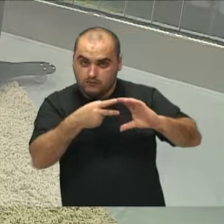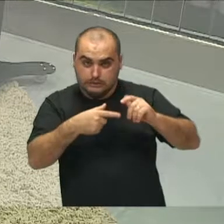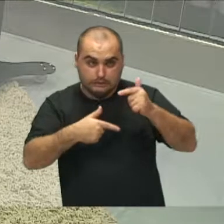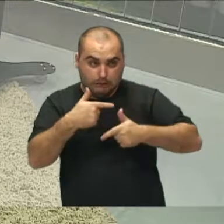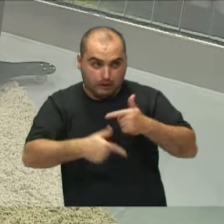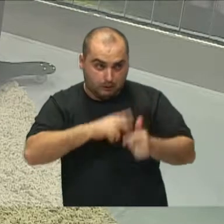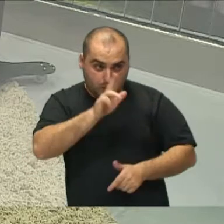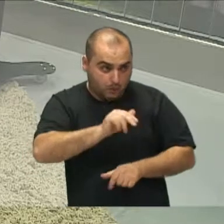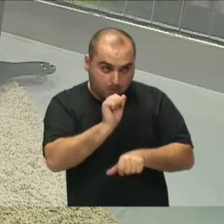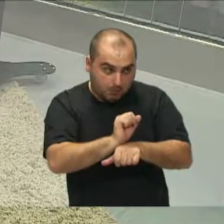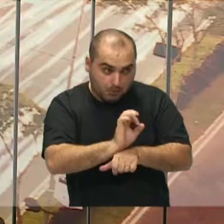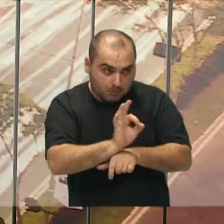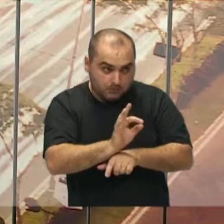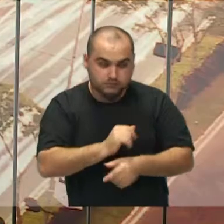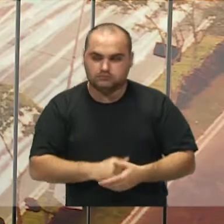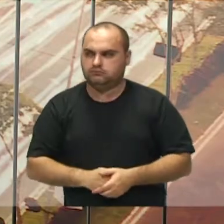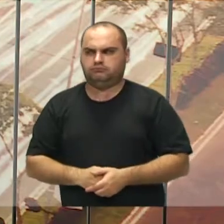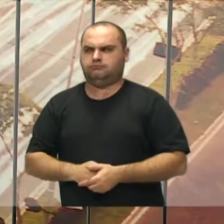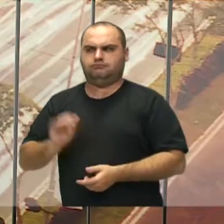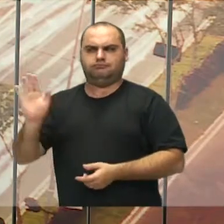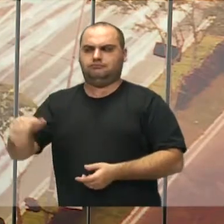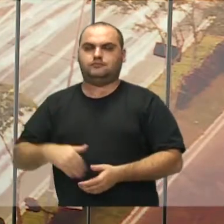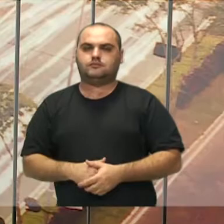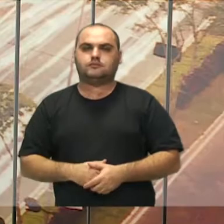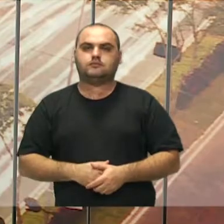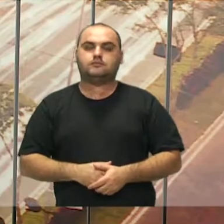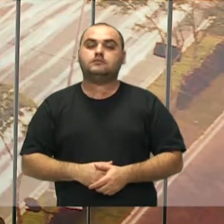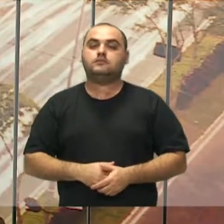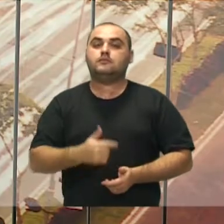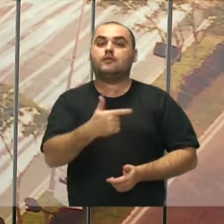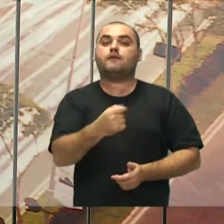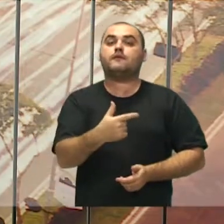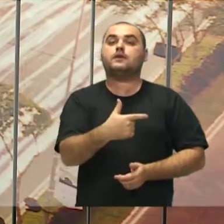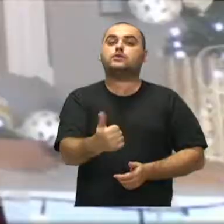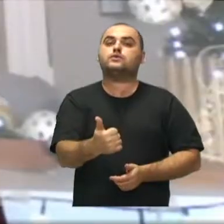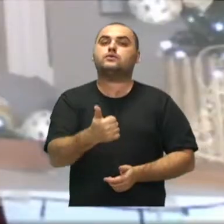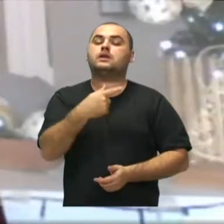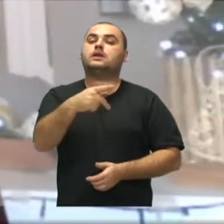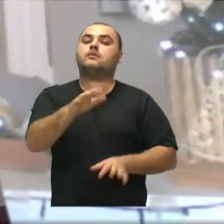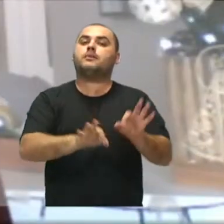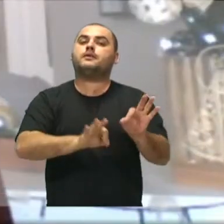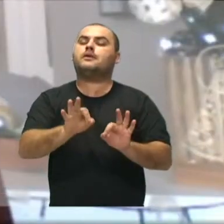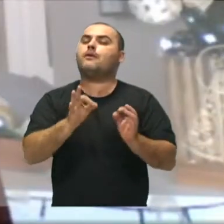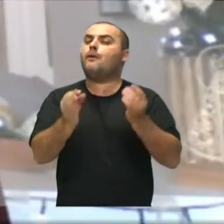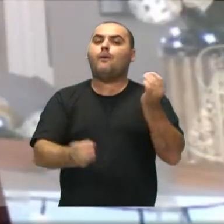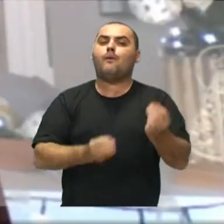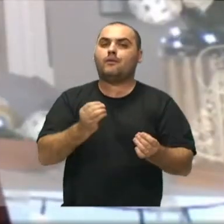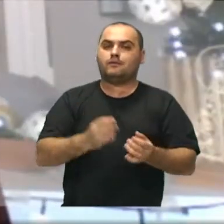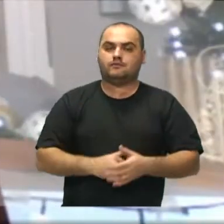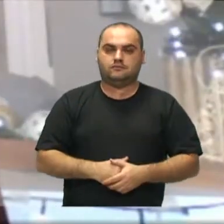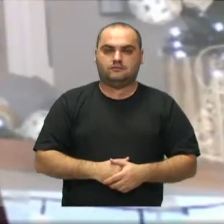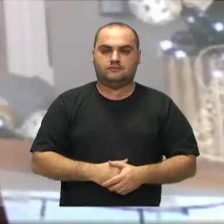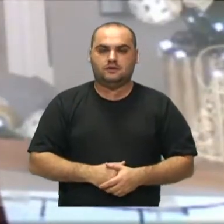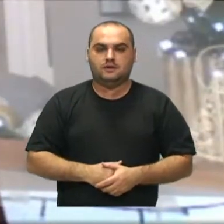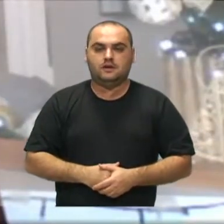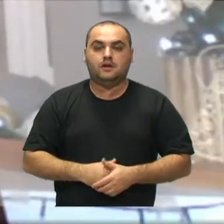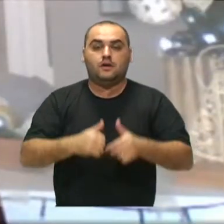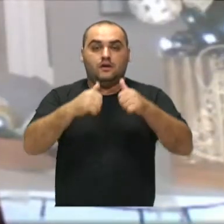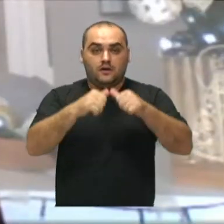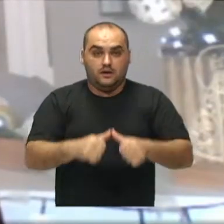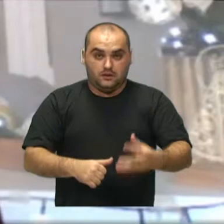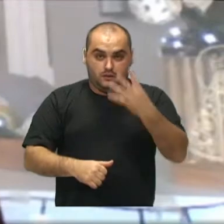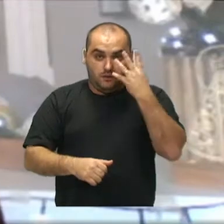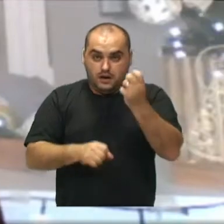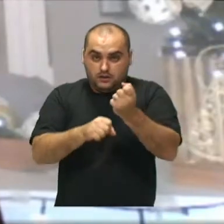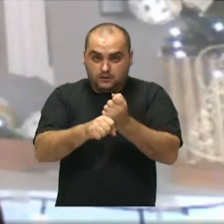parou. E aí, como é que está o teu planejamento, então, para a partir de 2021? Eu vou ficar 4 anos